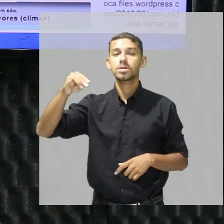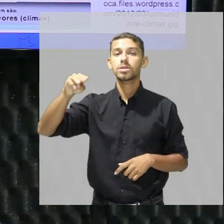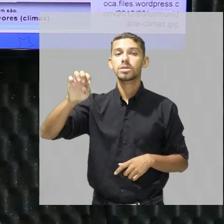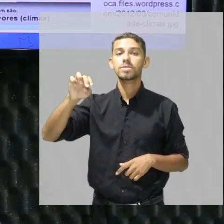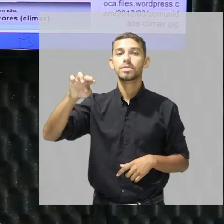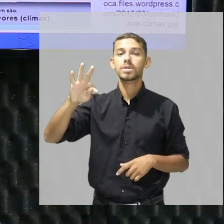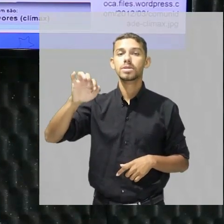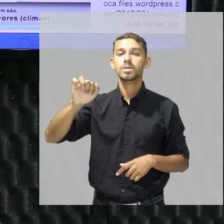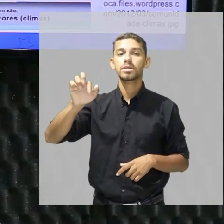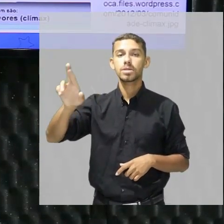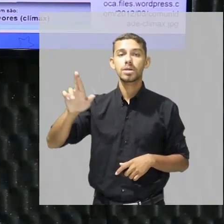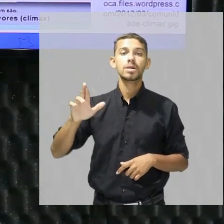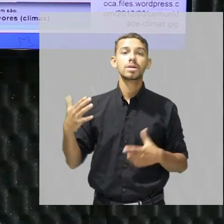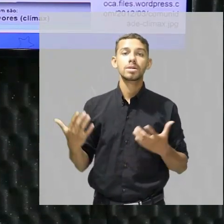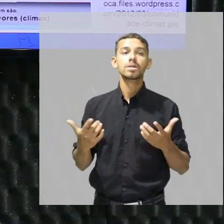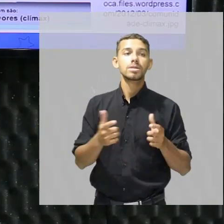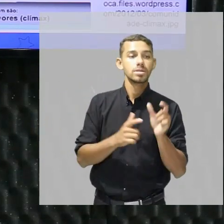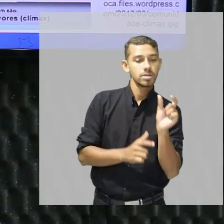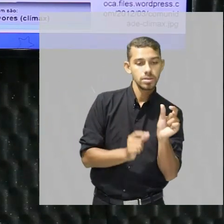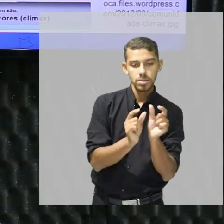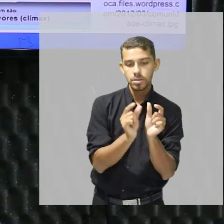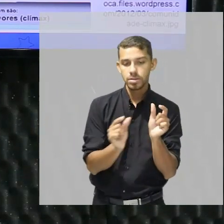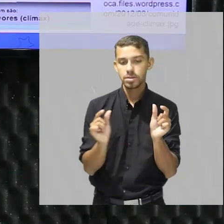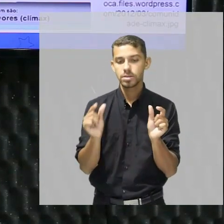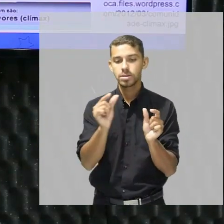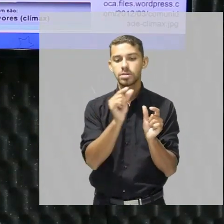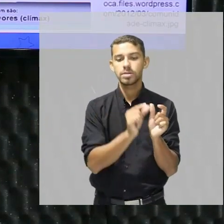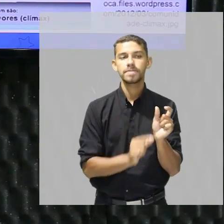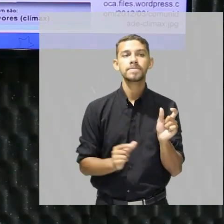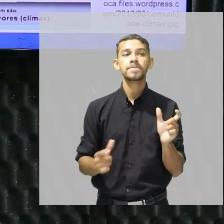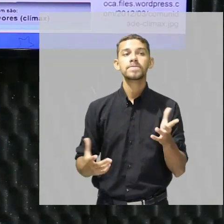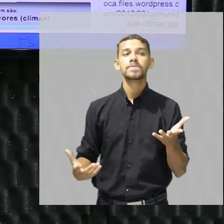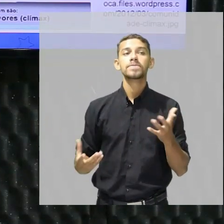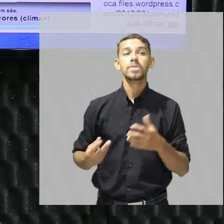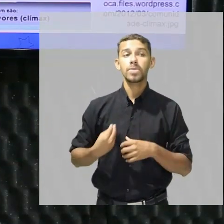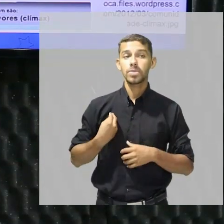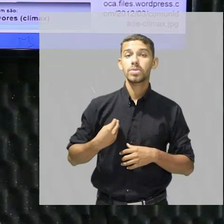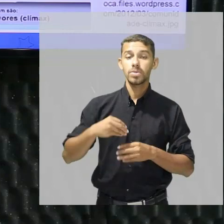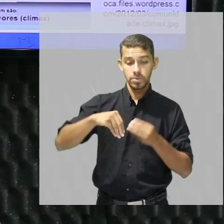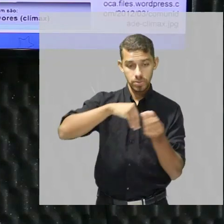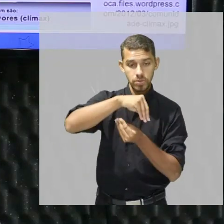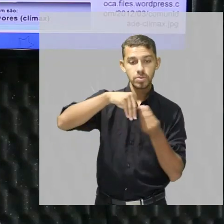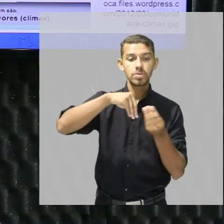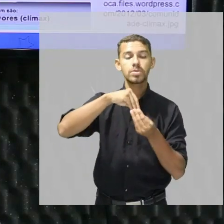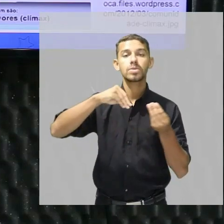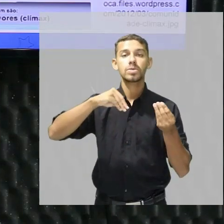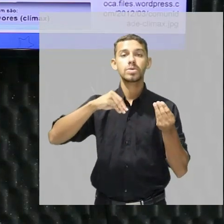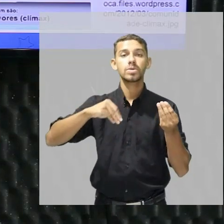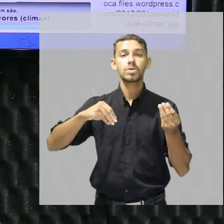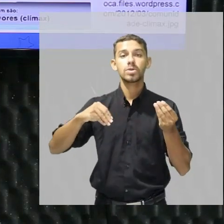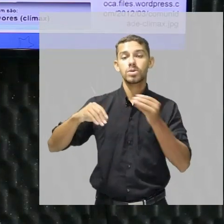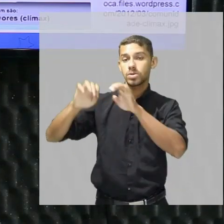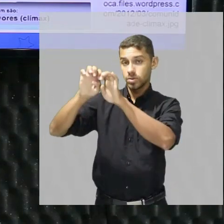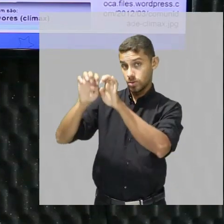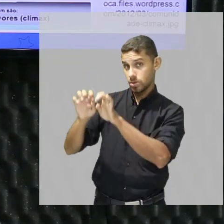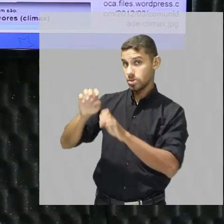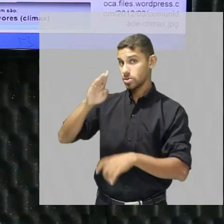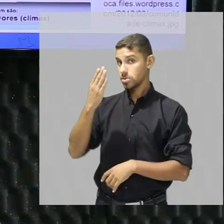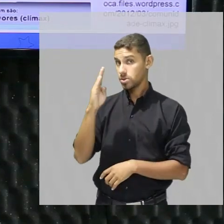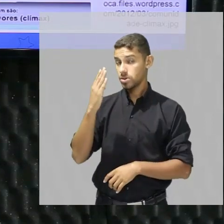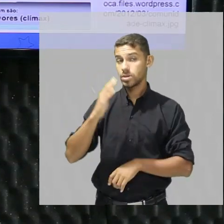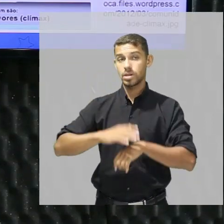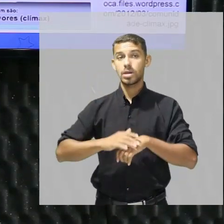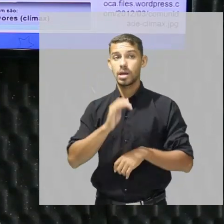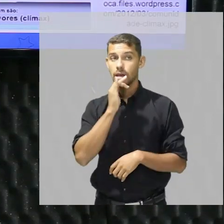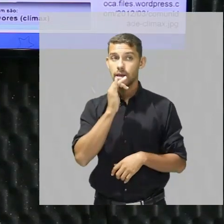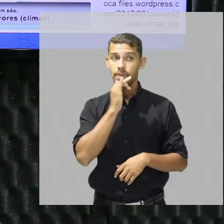pelos sedimentos, pelos pedaços das rochas, né, que ao ser misturado com estruturas biológicas, como,